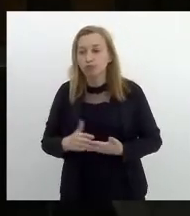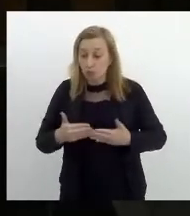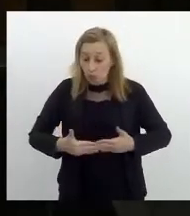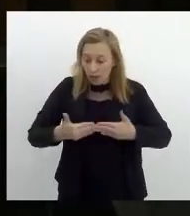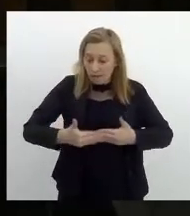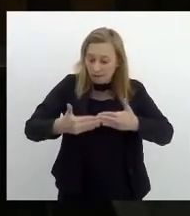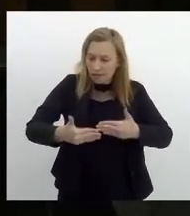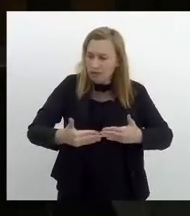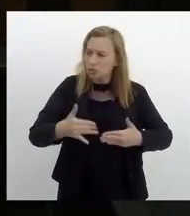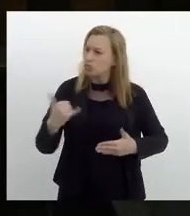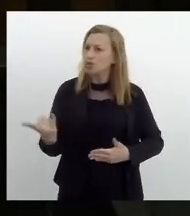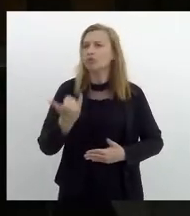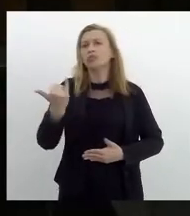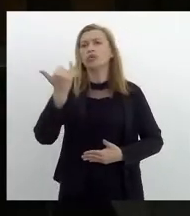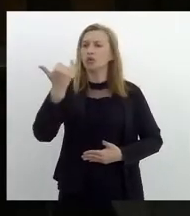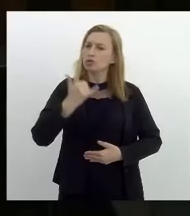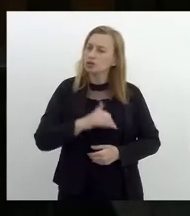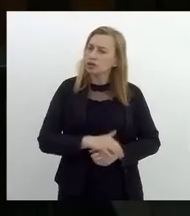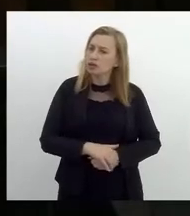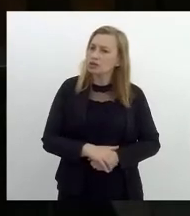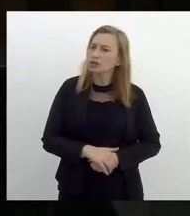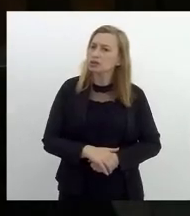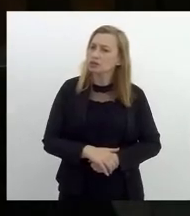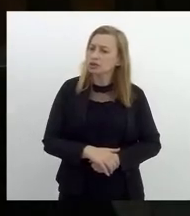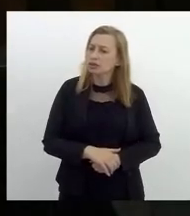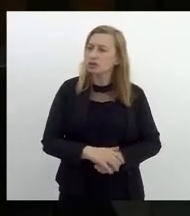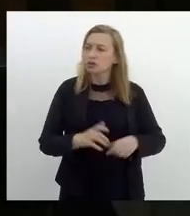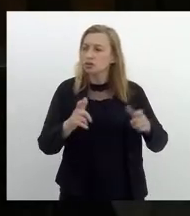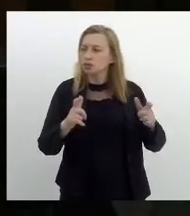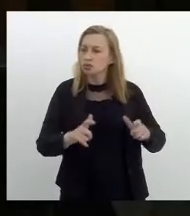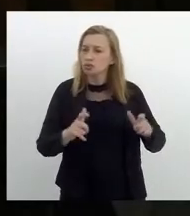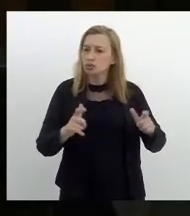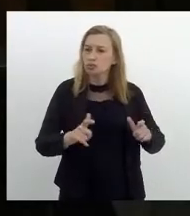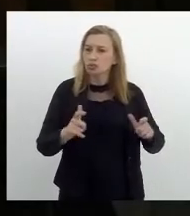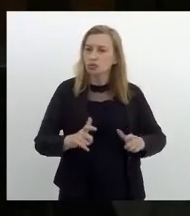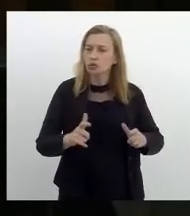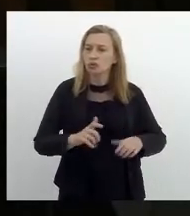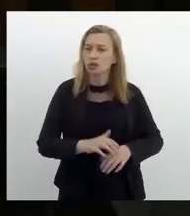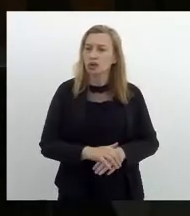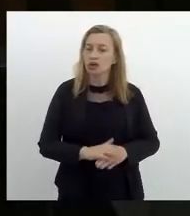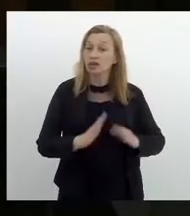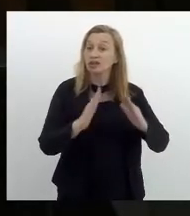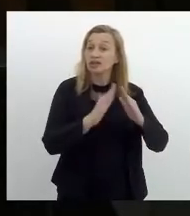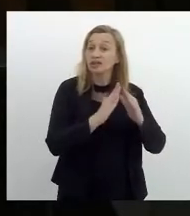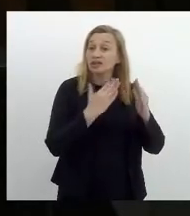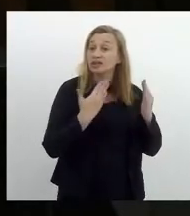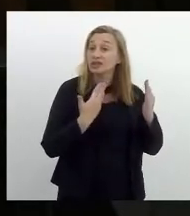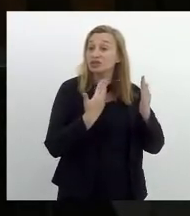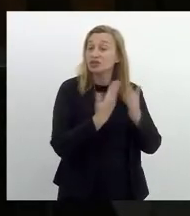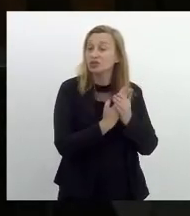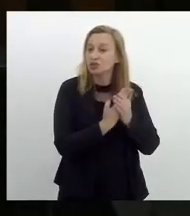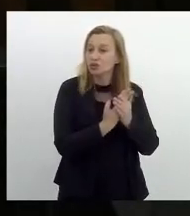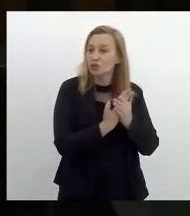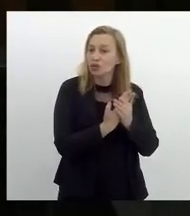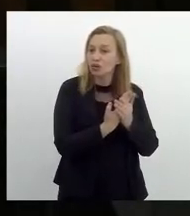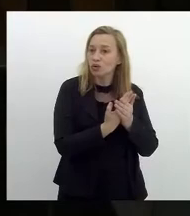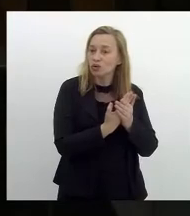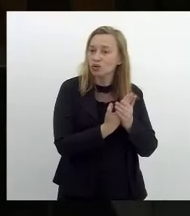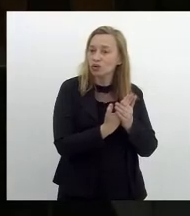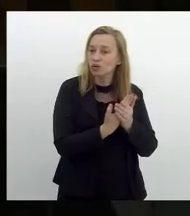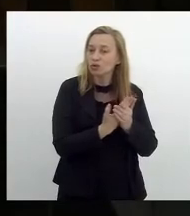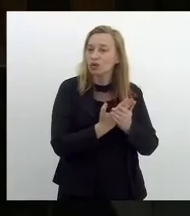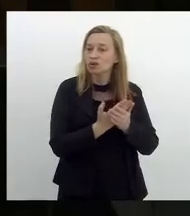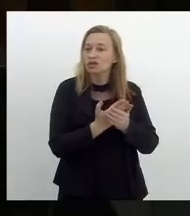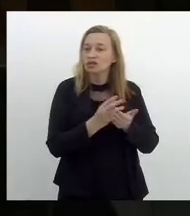avanço importante para a ocupação do espaço escolar no